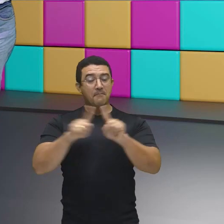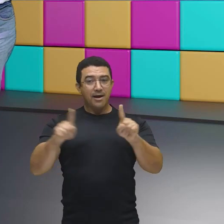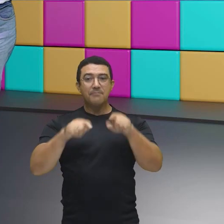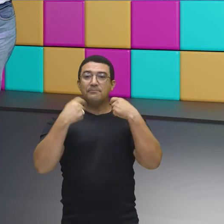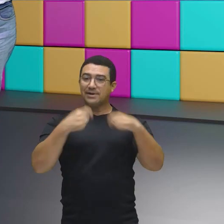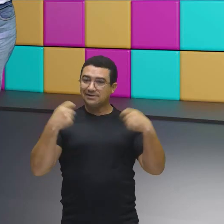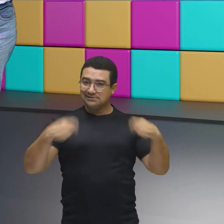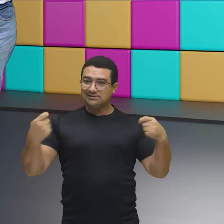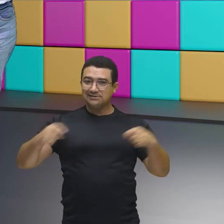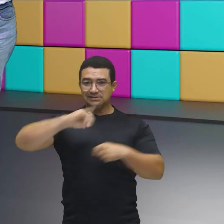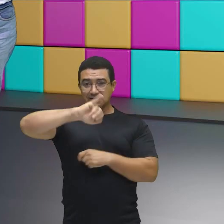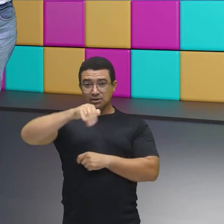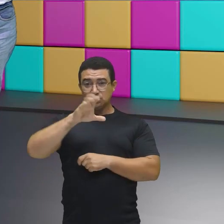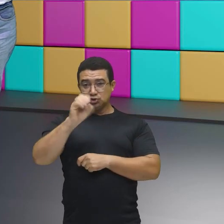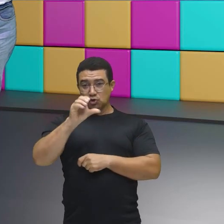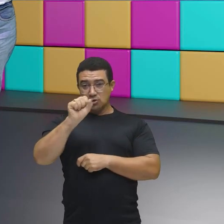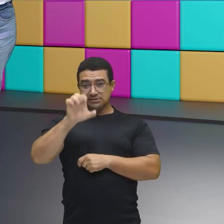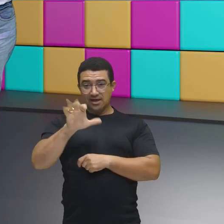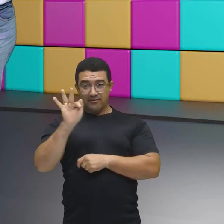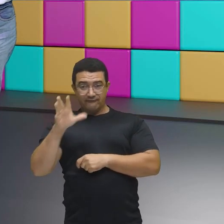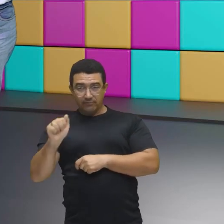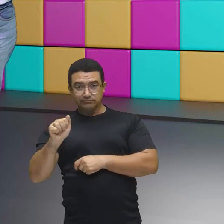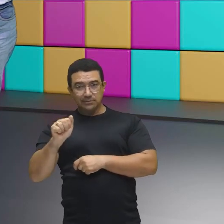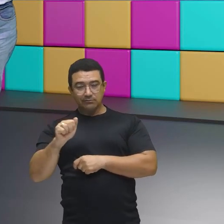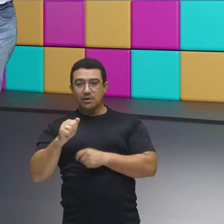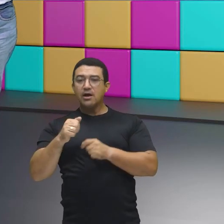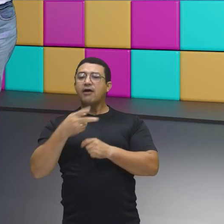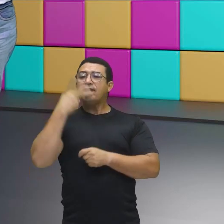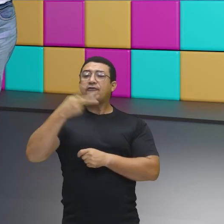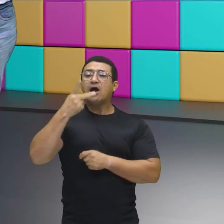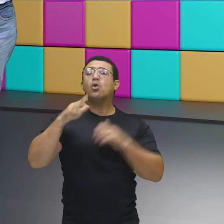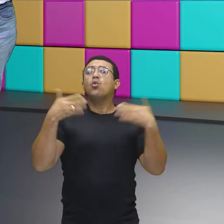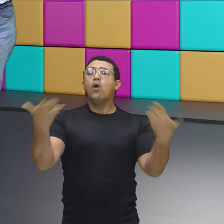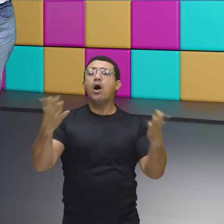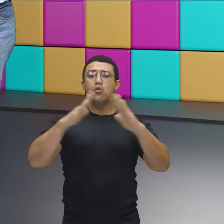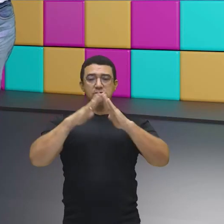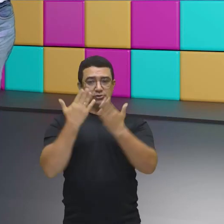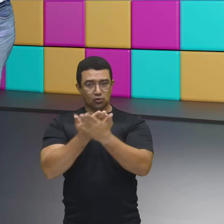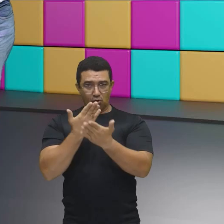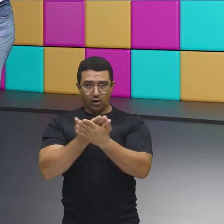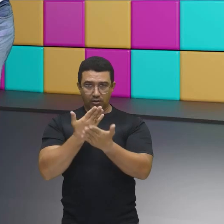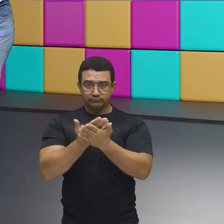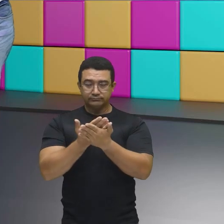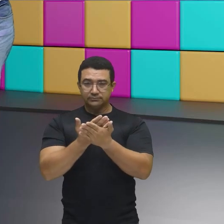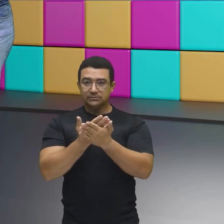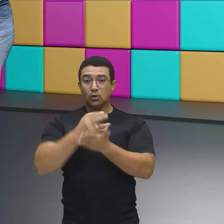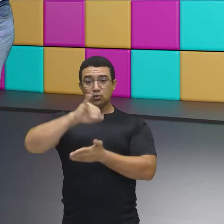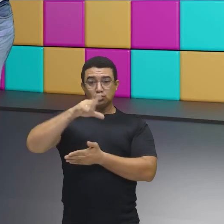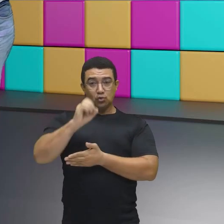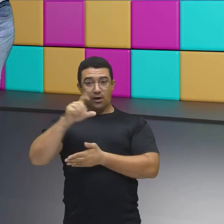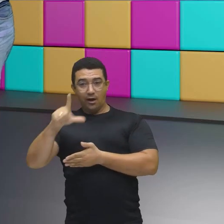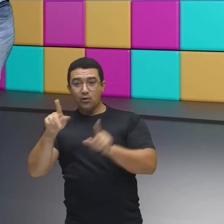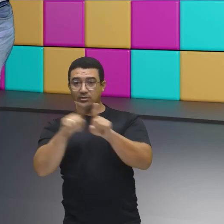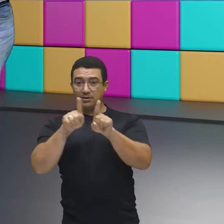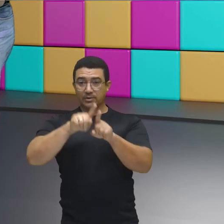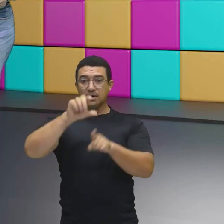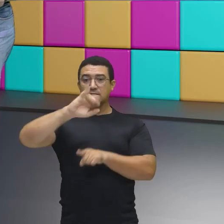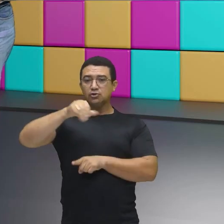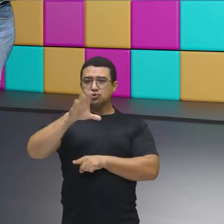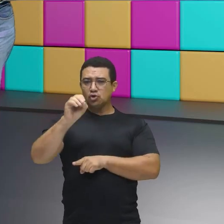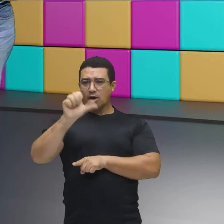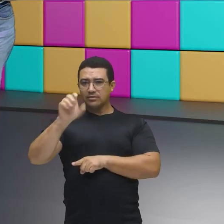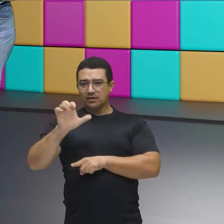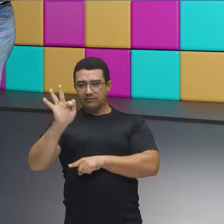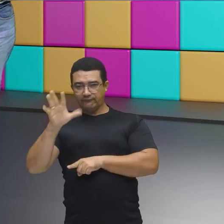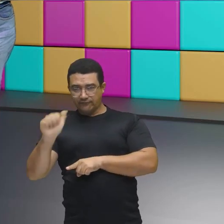Josefa identifique a sua escola. Então mande para o nosso e-mail, Joel e Josefa. E também nós tivemos outras